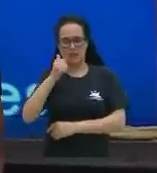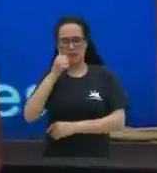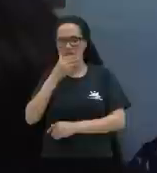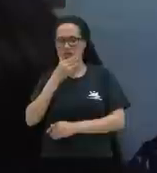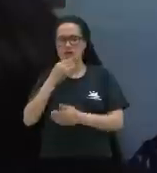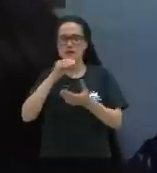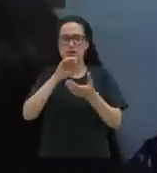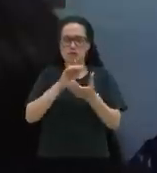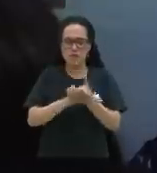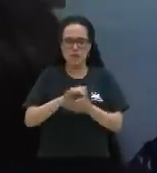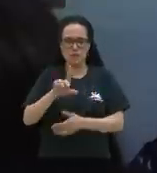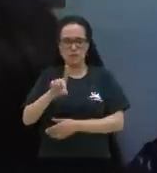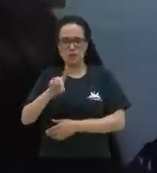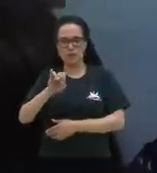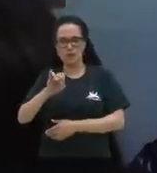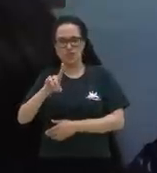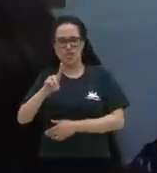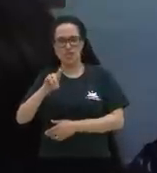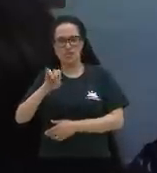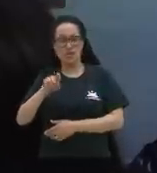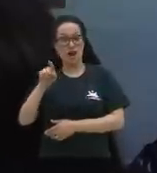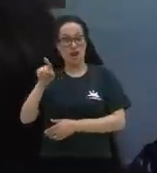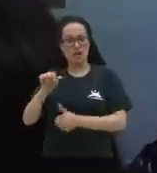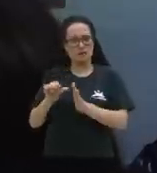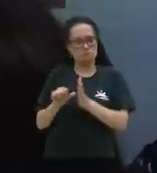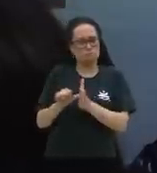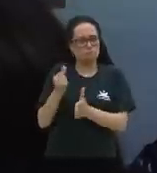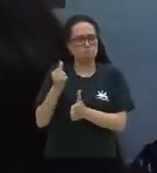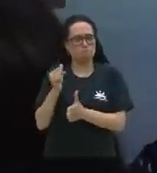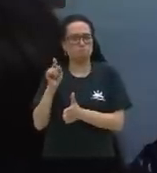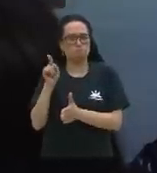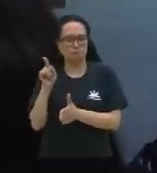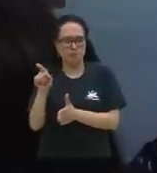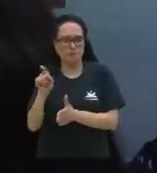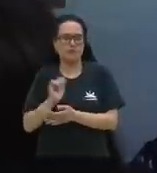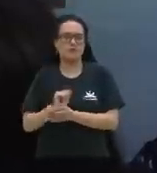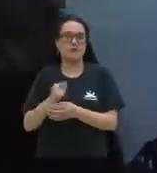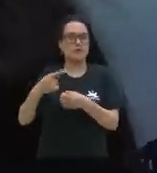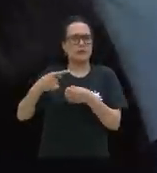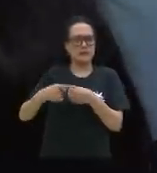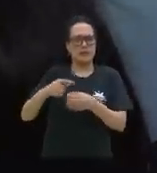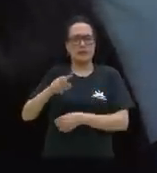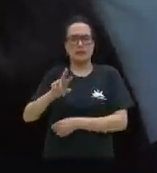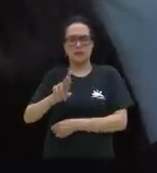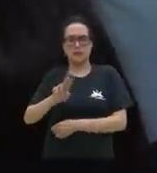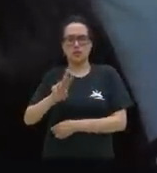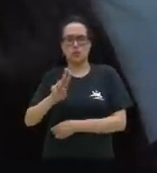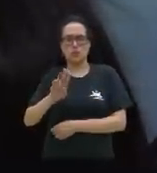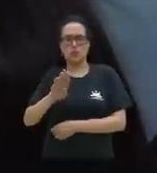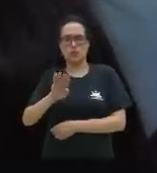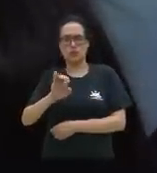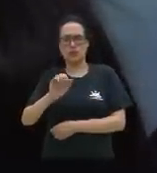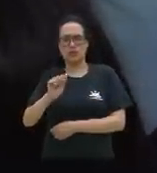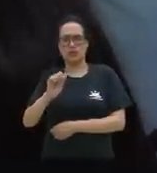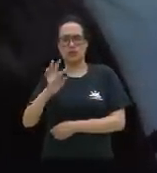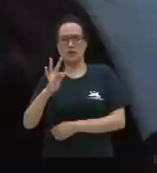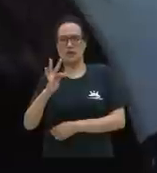dos pioneiros da Renovação Carismática lá em Rubiataba. A